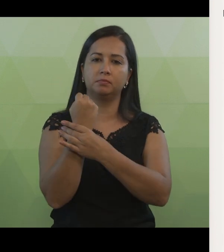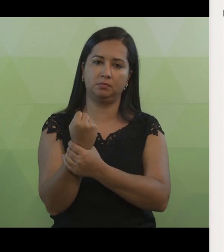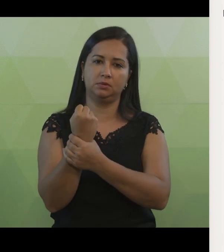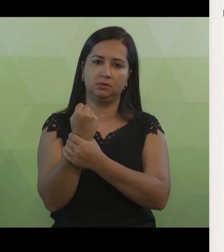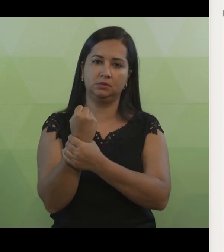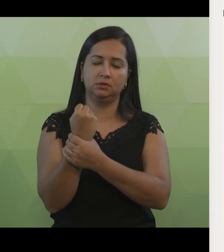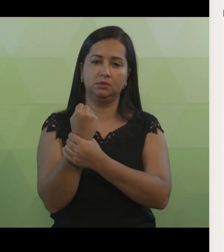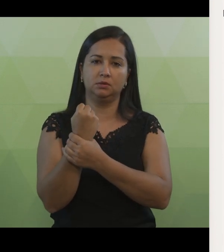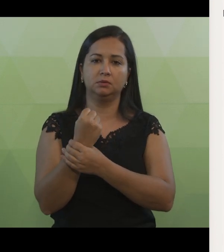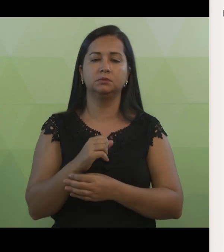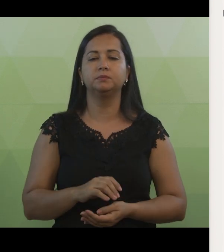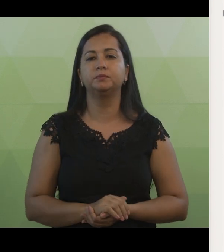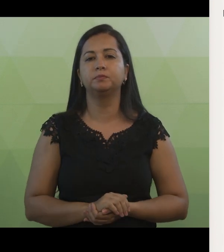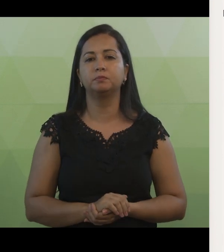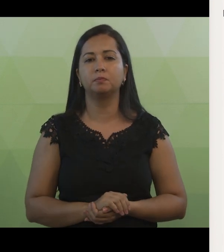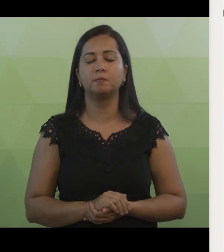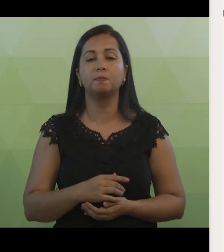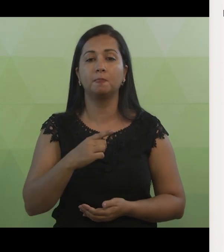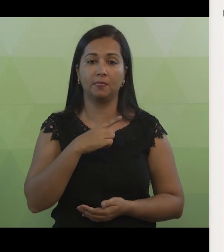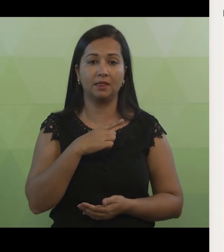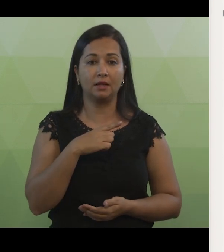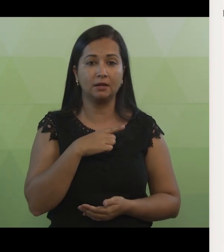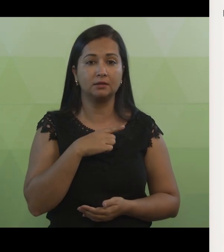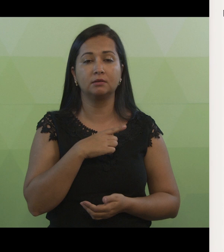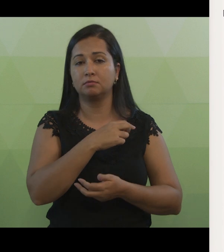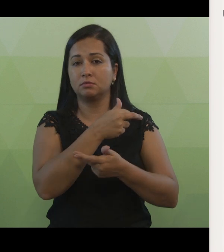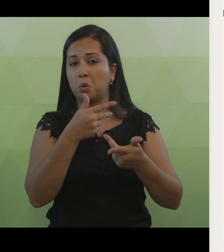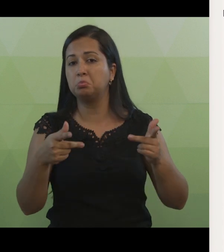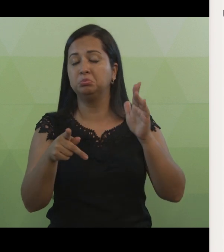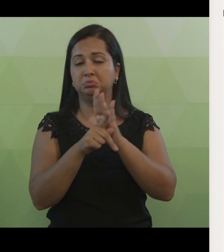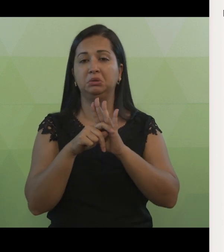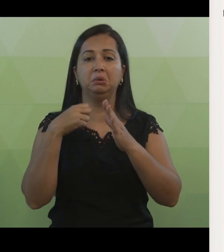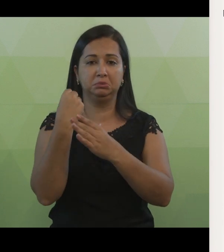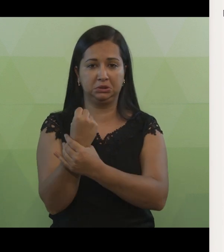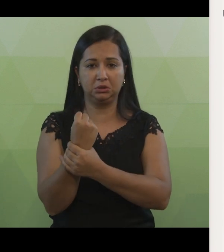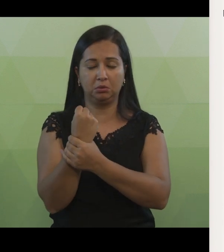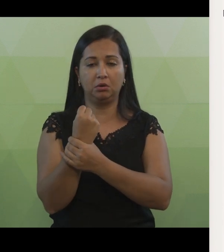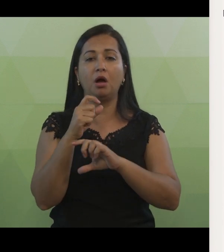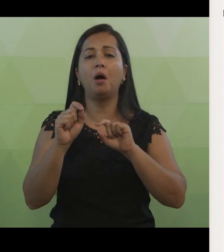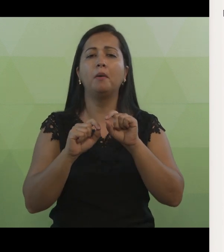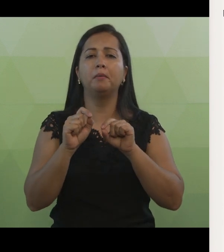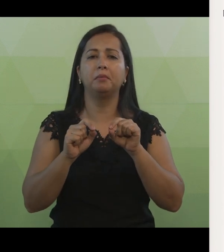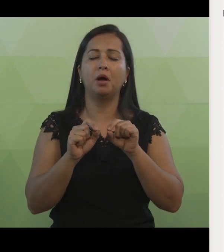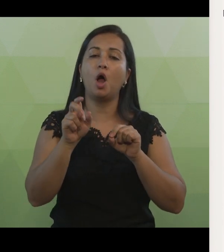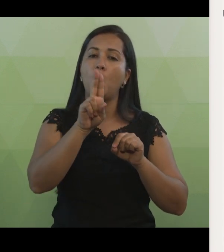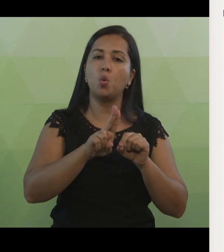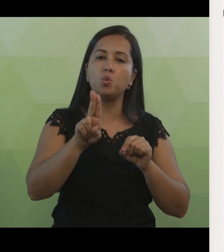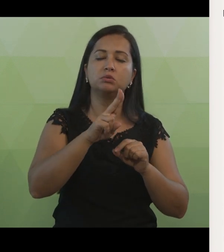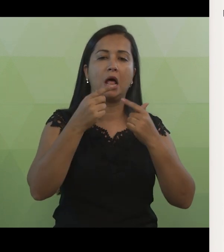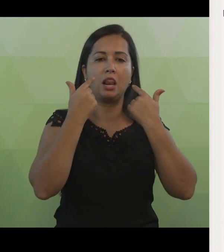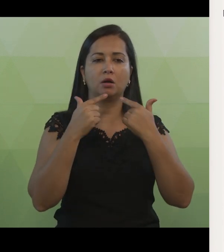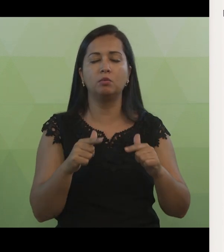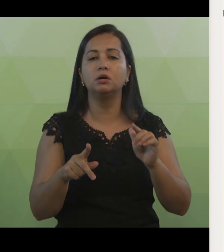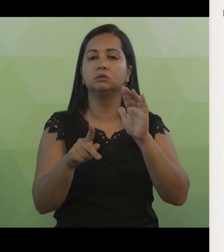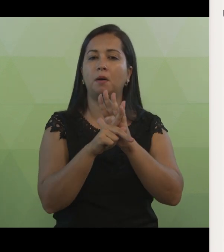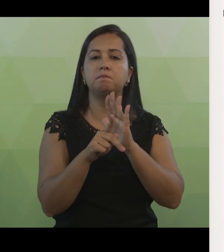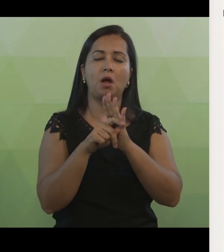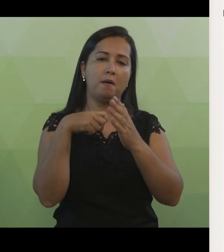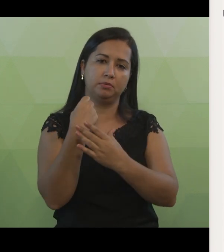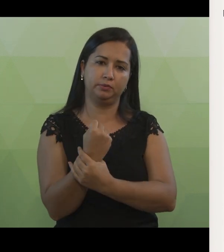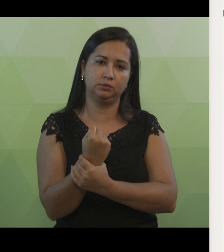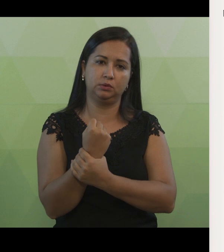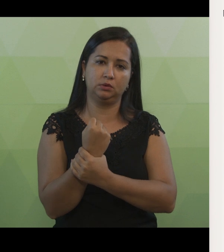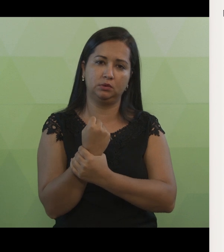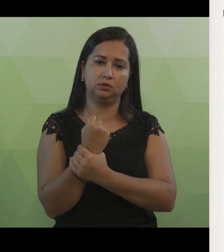Que seria utilizar funções intrinsecamente seguras, que quer dizer Uso recomendado de linguagens de programação seguras,